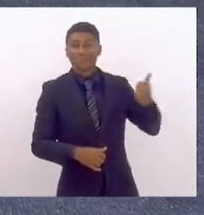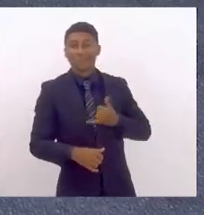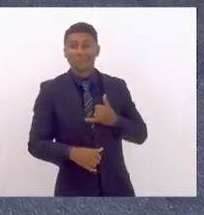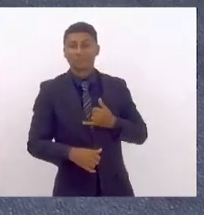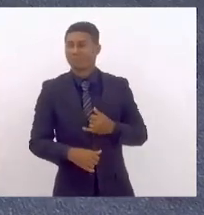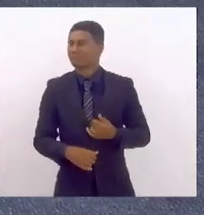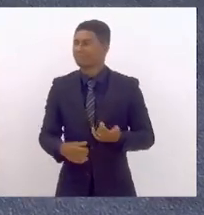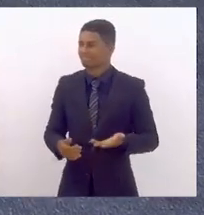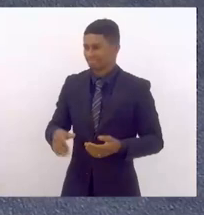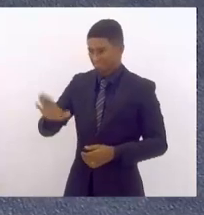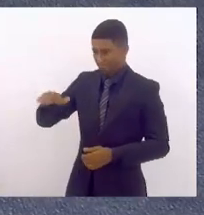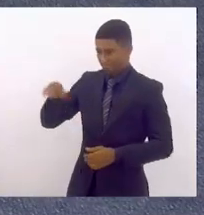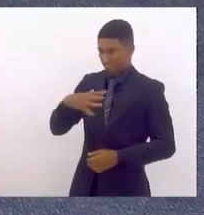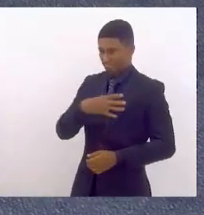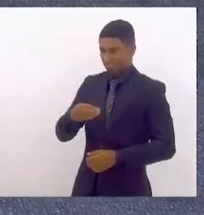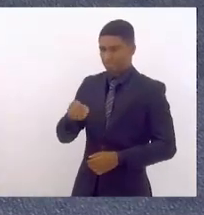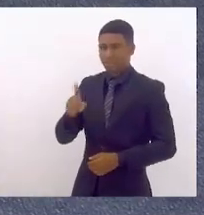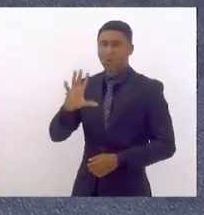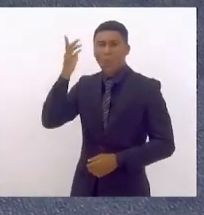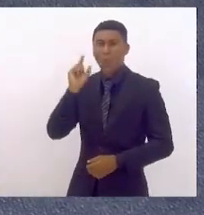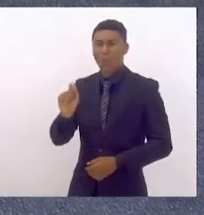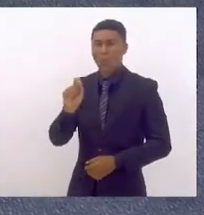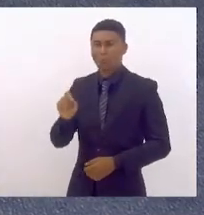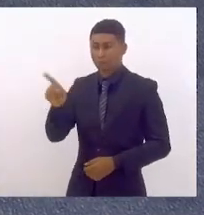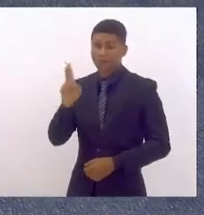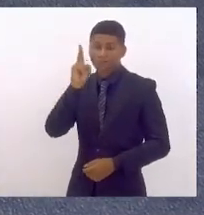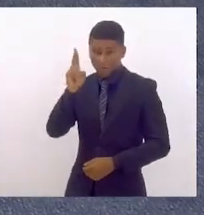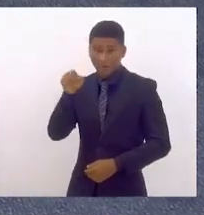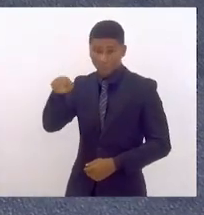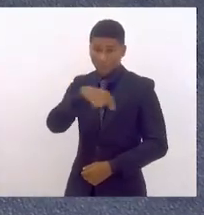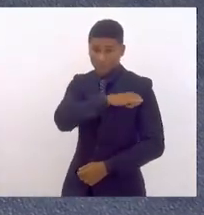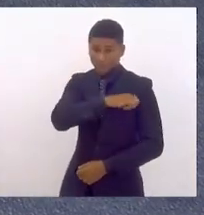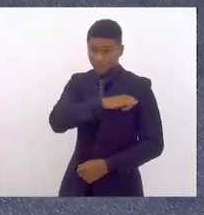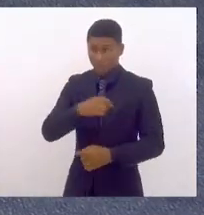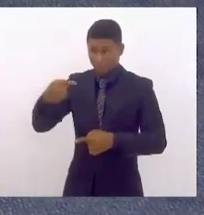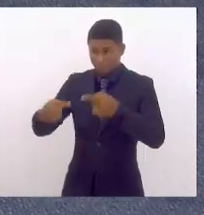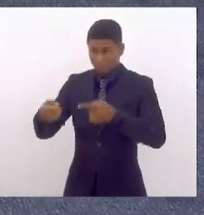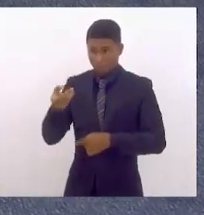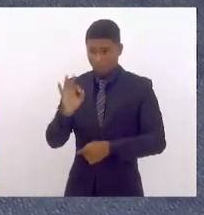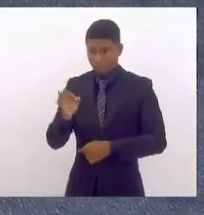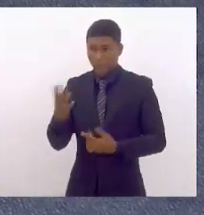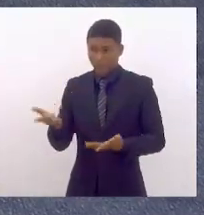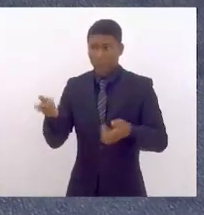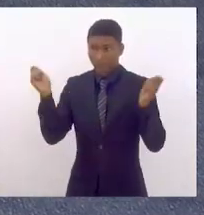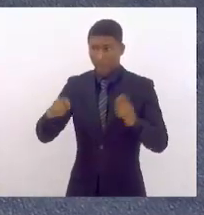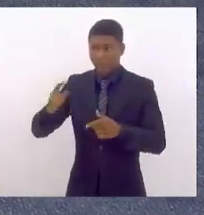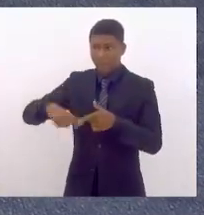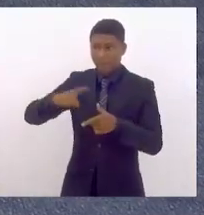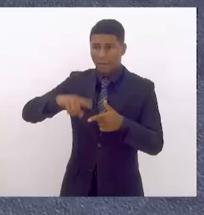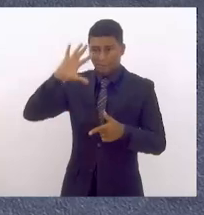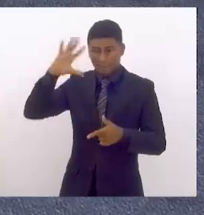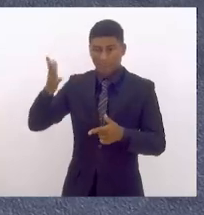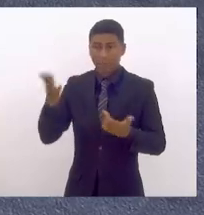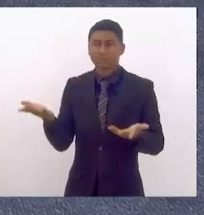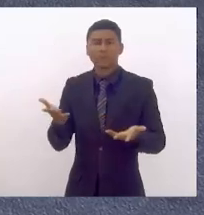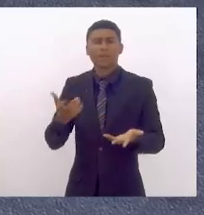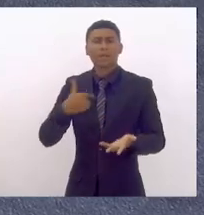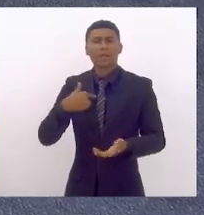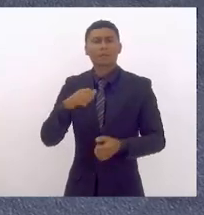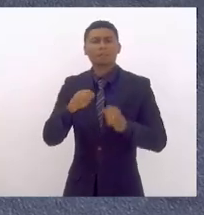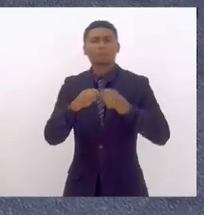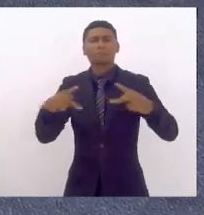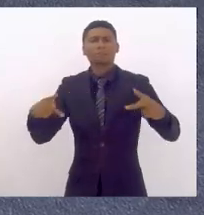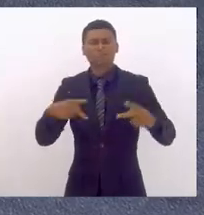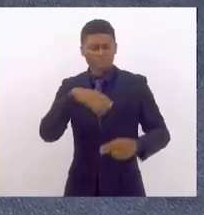meu filho que acontece é o seguinte ser Vereador aí no Rio de Janeiro vai resolver essa situação minha eu fui aposentado